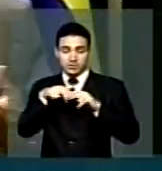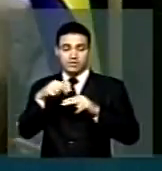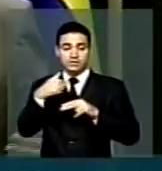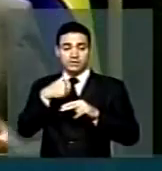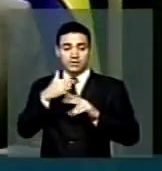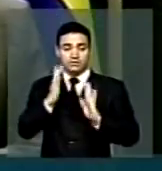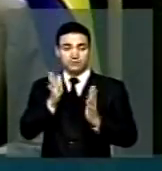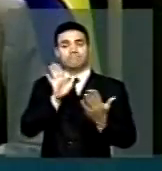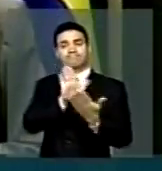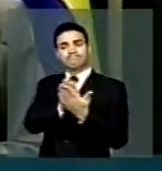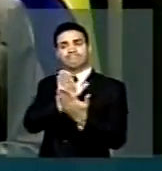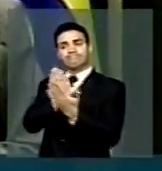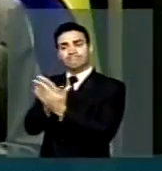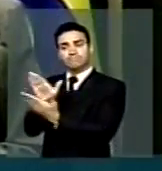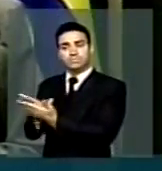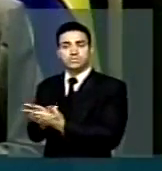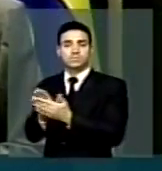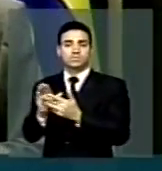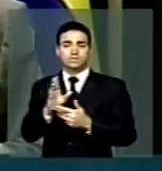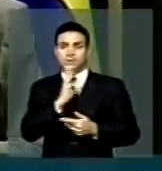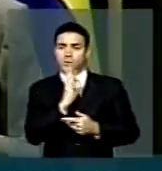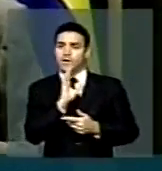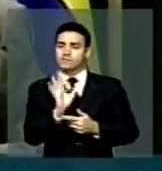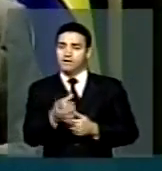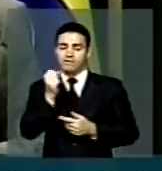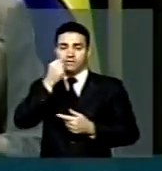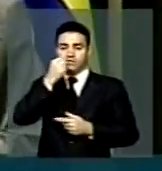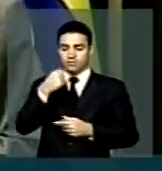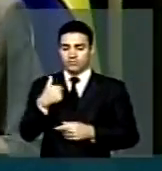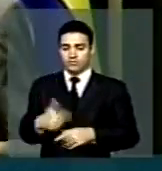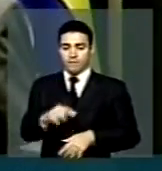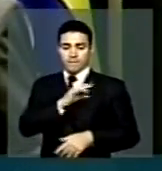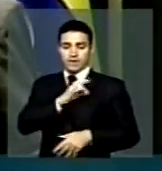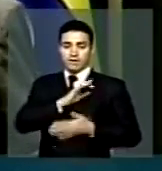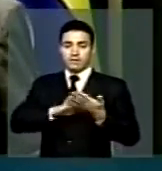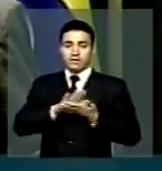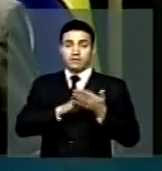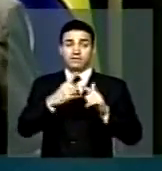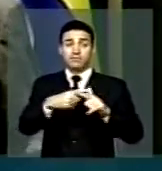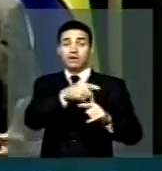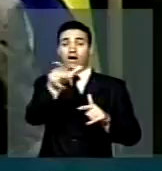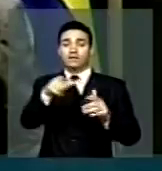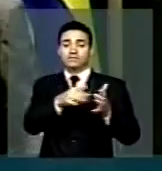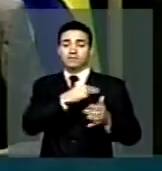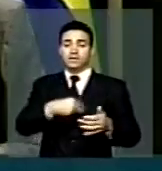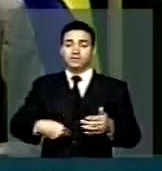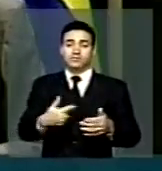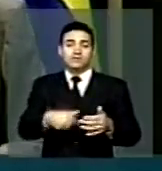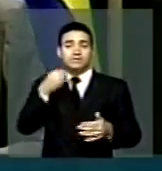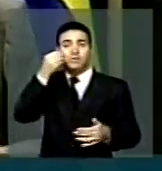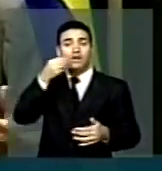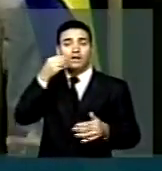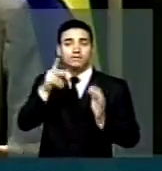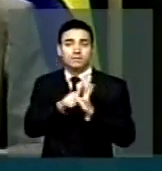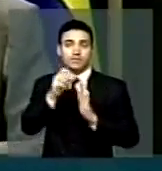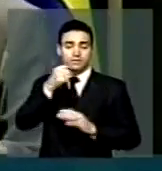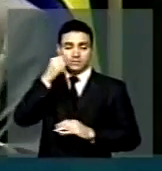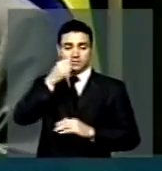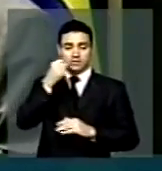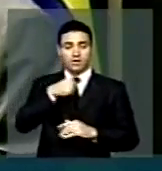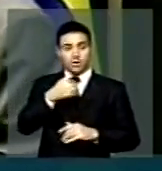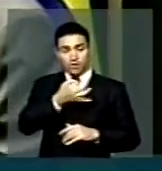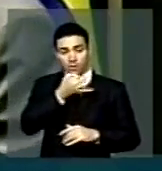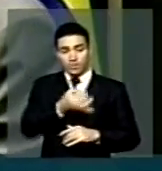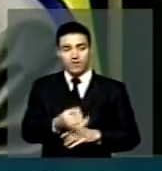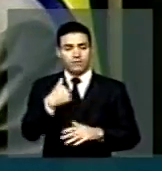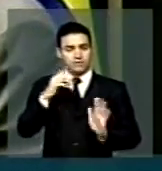enfrentava de peito aberto os meus companheiros do Senado, sem o temor que os ministros que não tinham, ao mesmo tempo, a posição política, eu havia